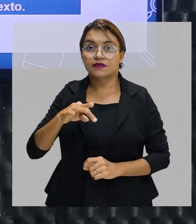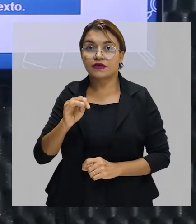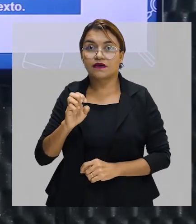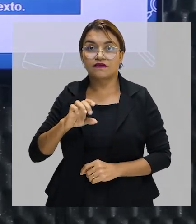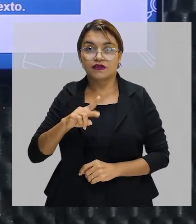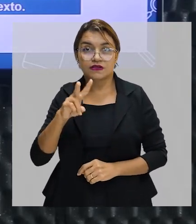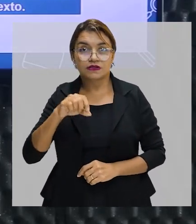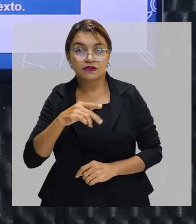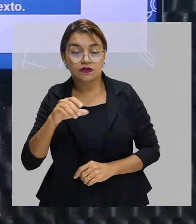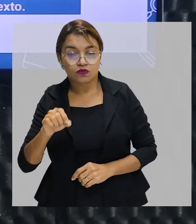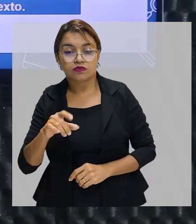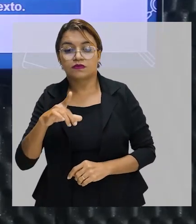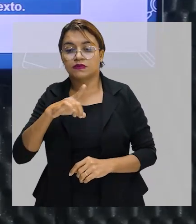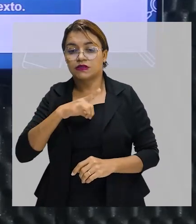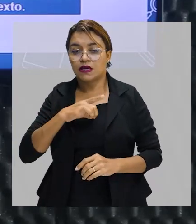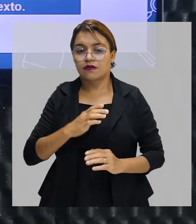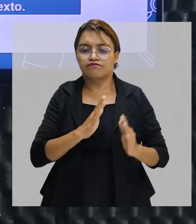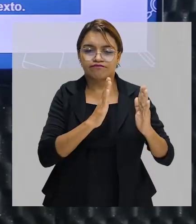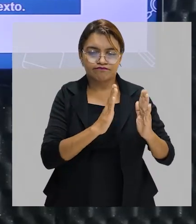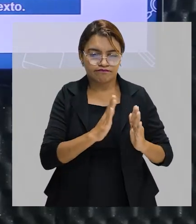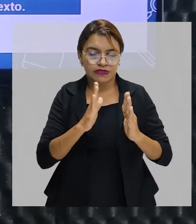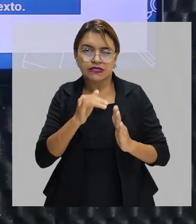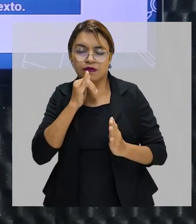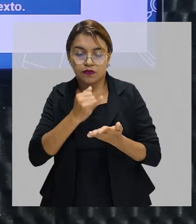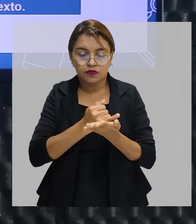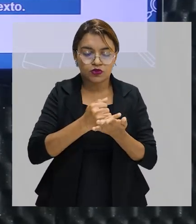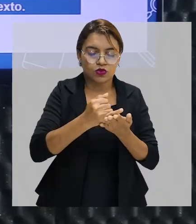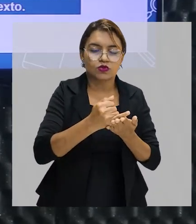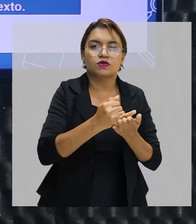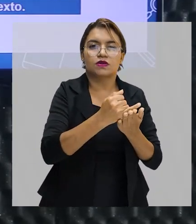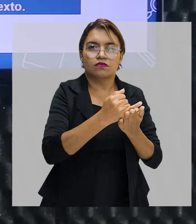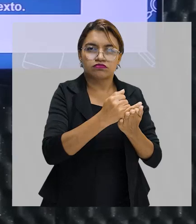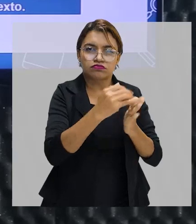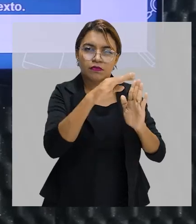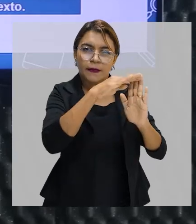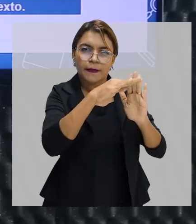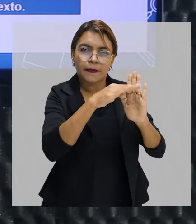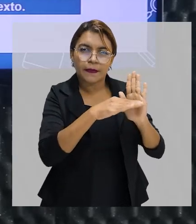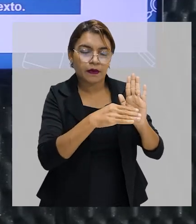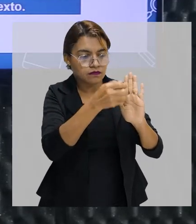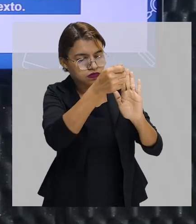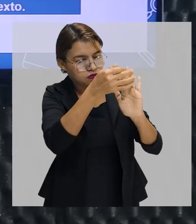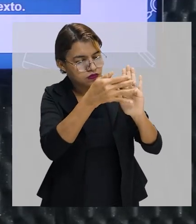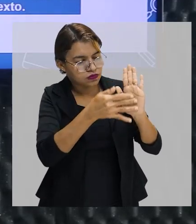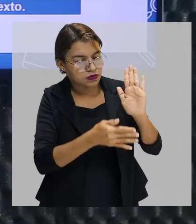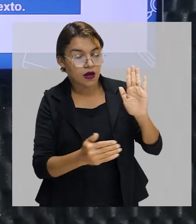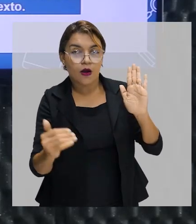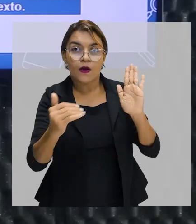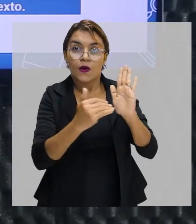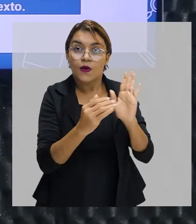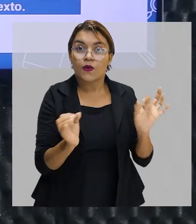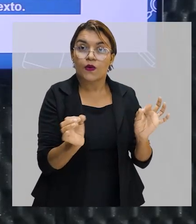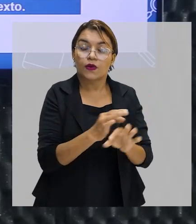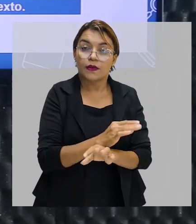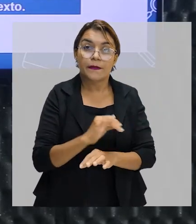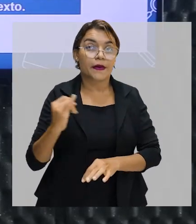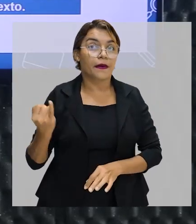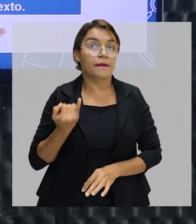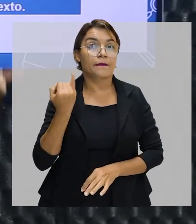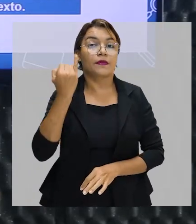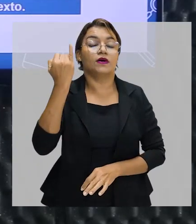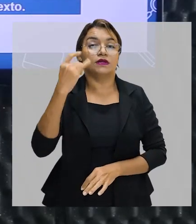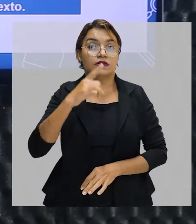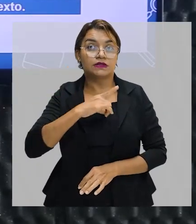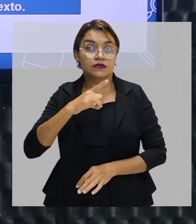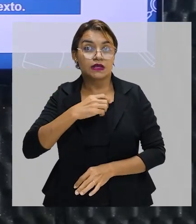em cada etapa, na introdução, no desenvolvimento e na conclusão, é primordial para fazer